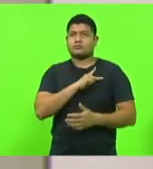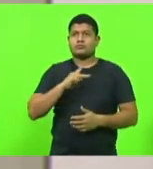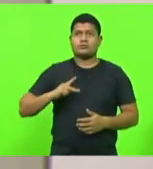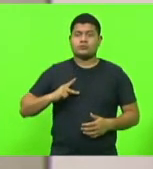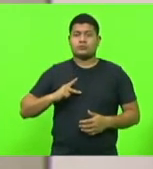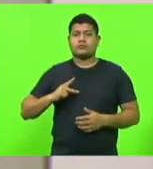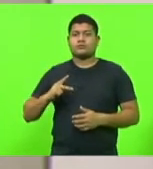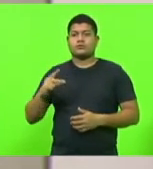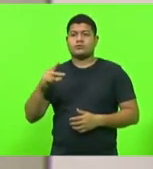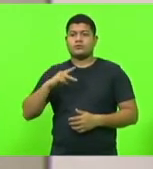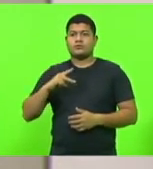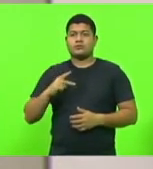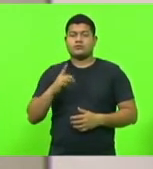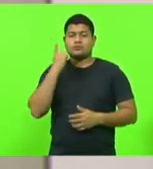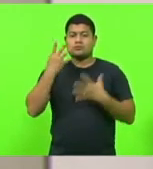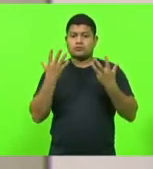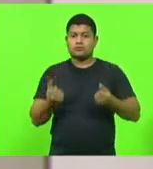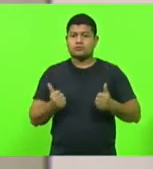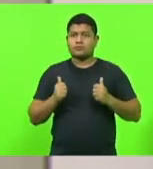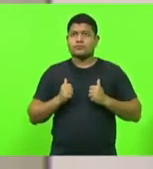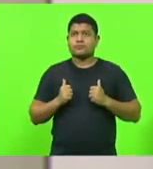aprovam, permaneçam como se encontram.